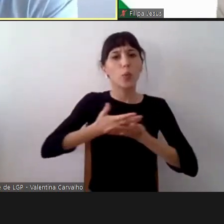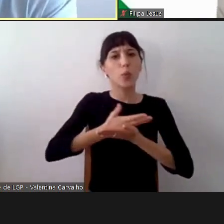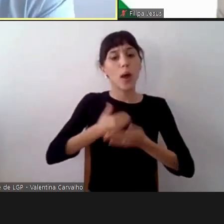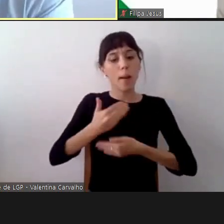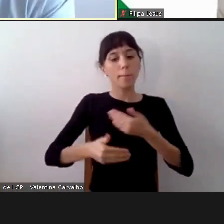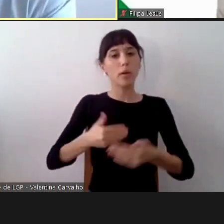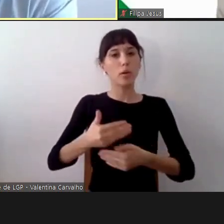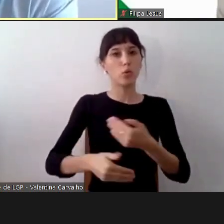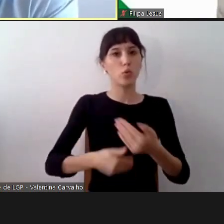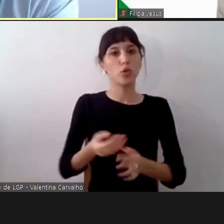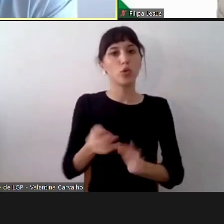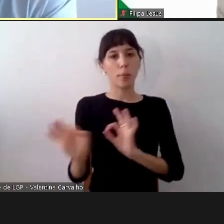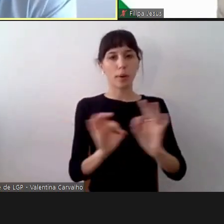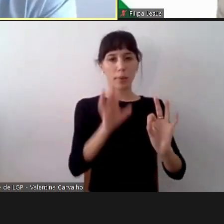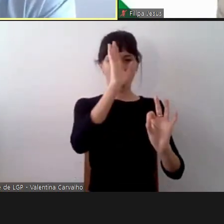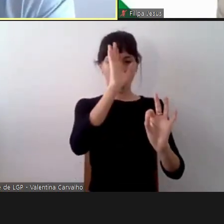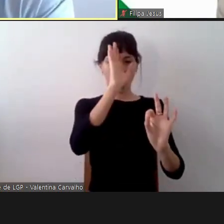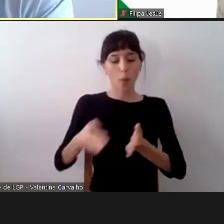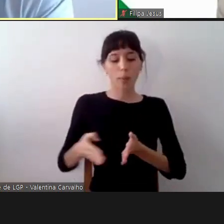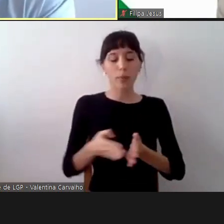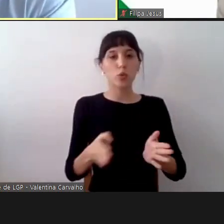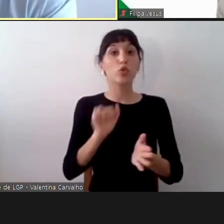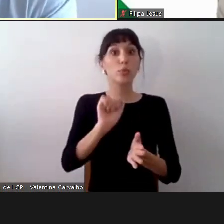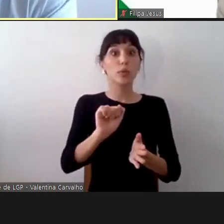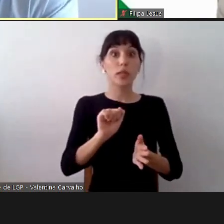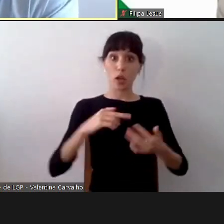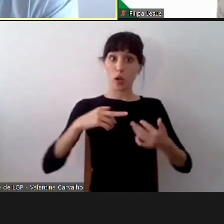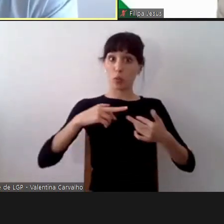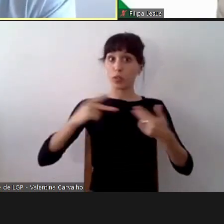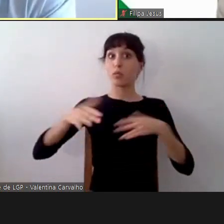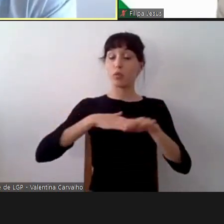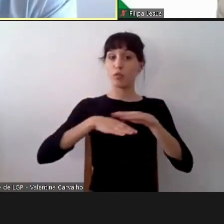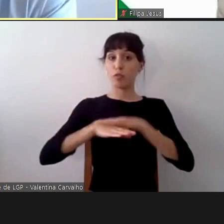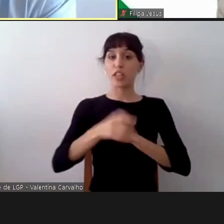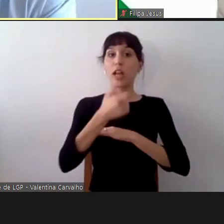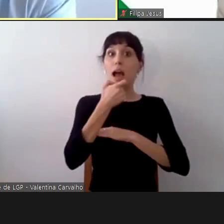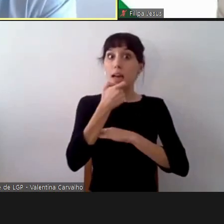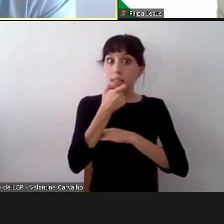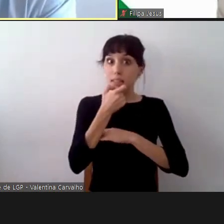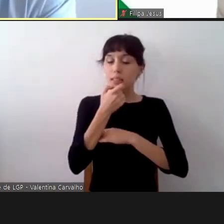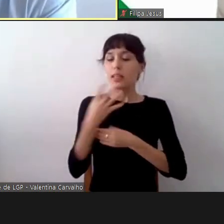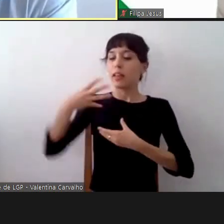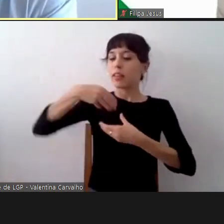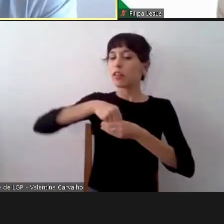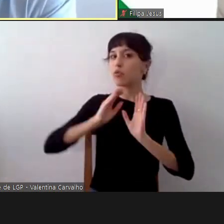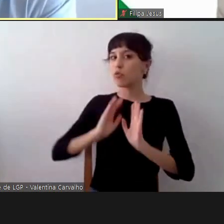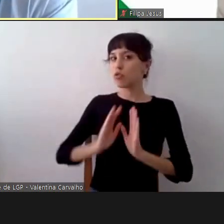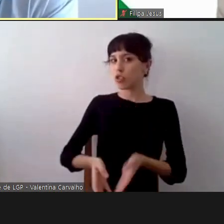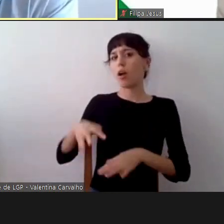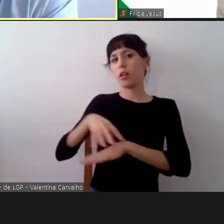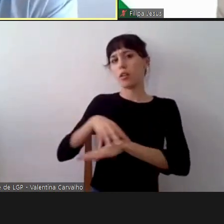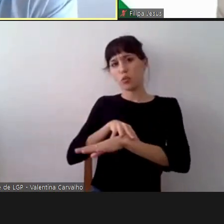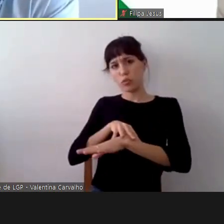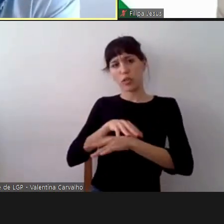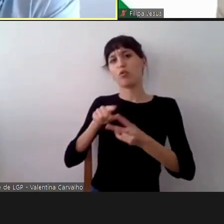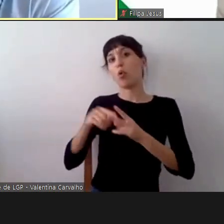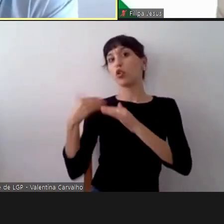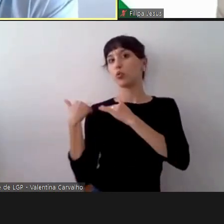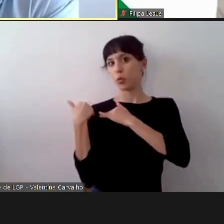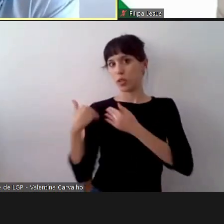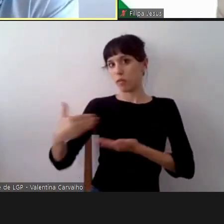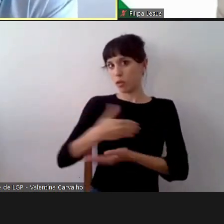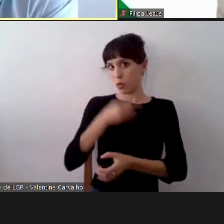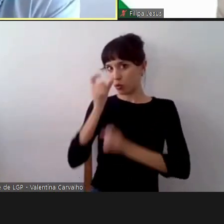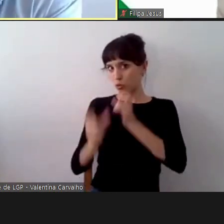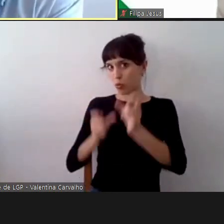ou delinear um percurso que é feito com o próprio município, se houver um envolvimento da parte dos executivos e também dos responsáveis, tudo se torna